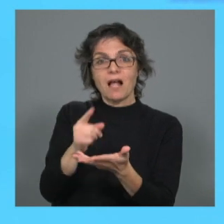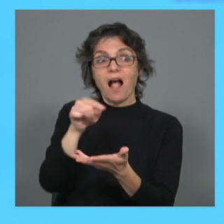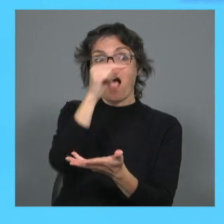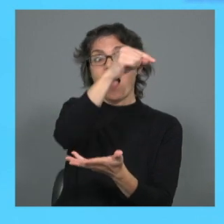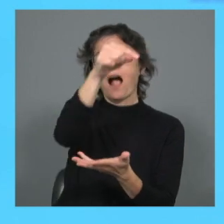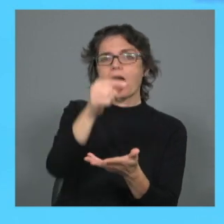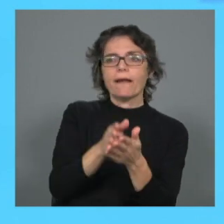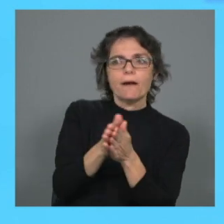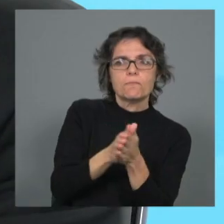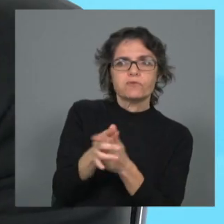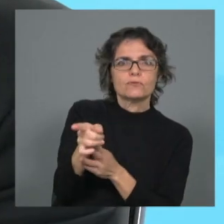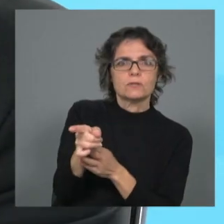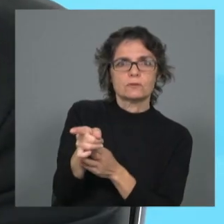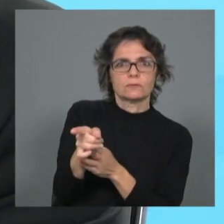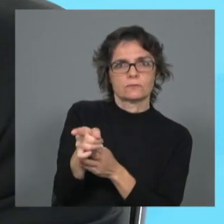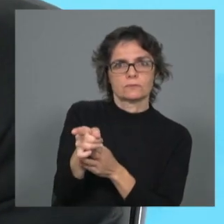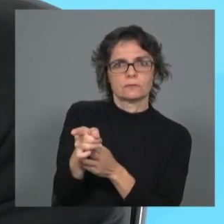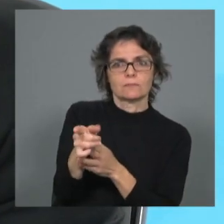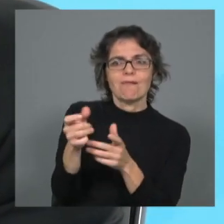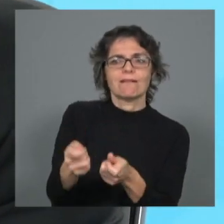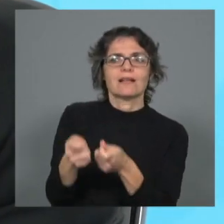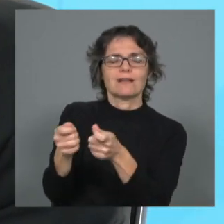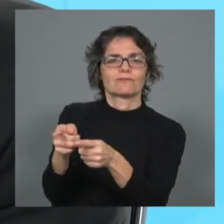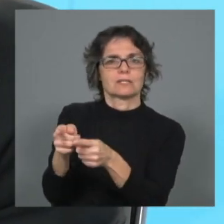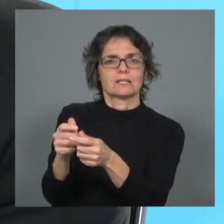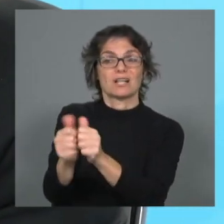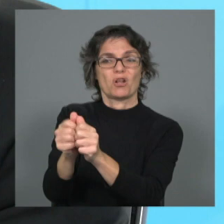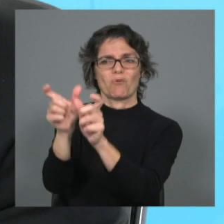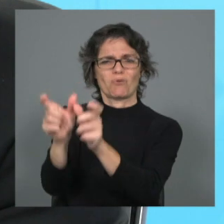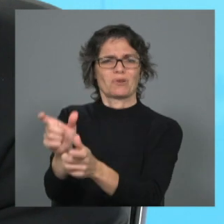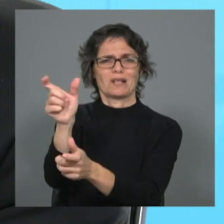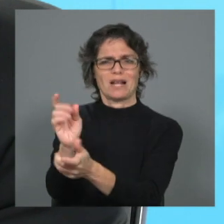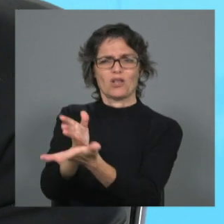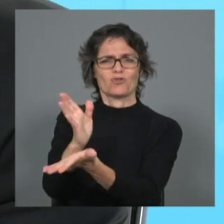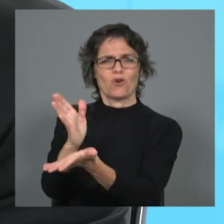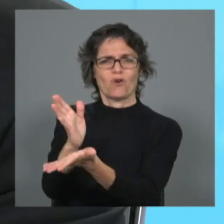forma, investiu-se mais nela, de certa forma, como uma atleta.